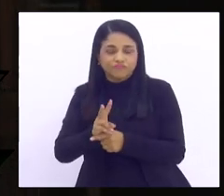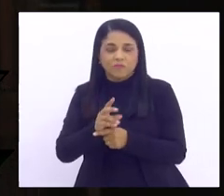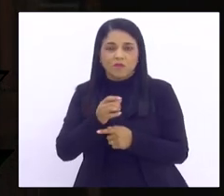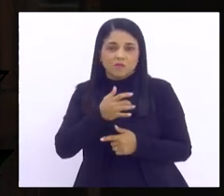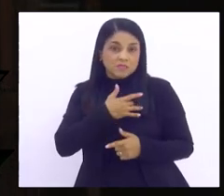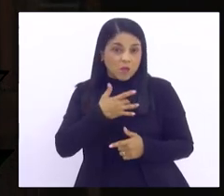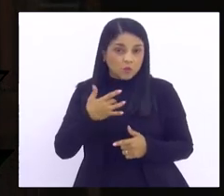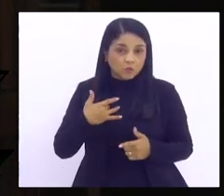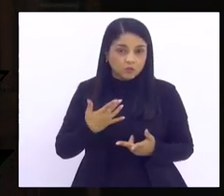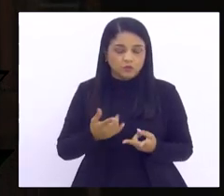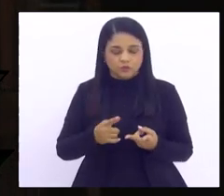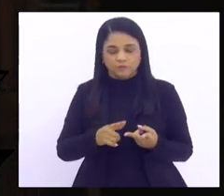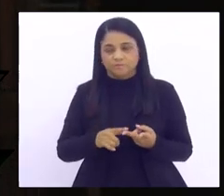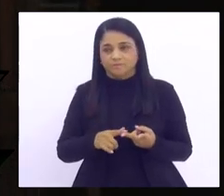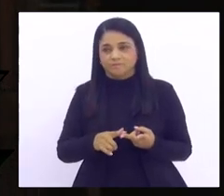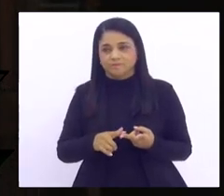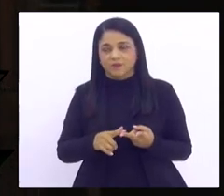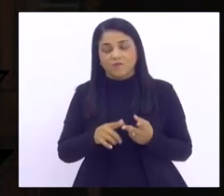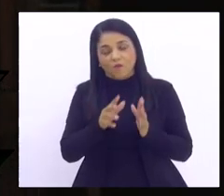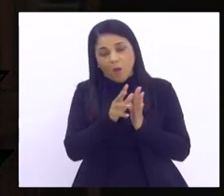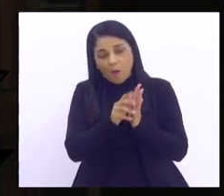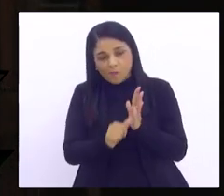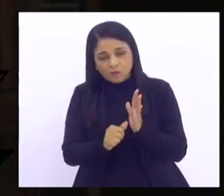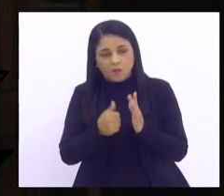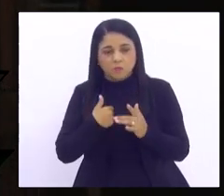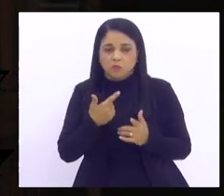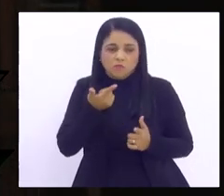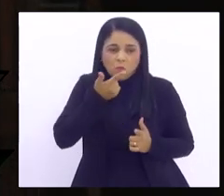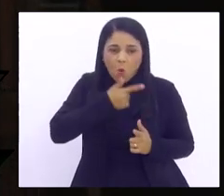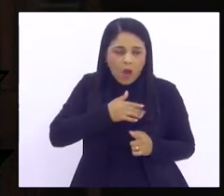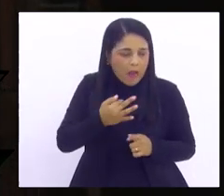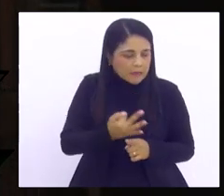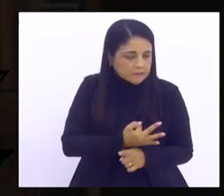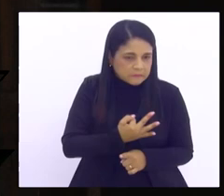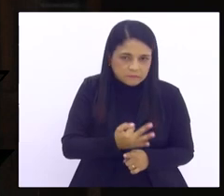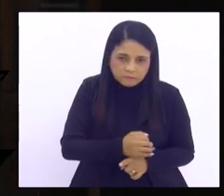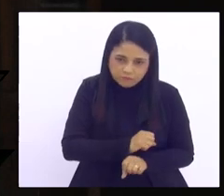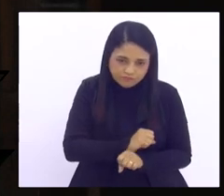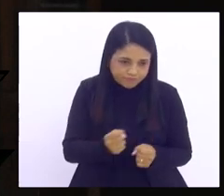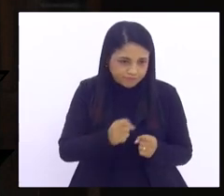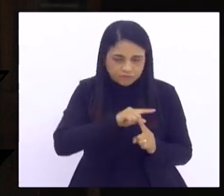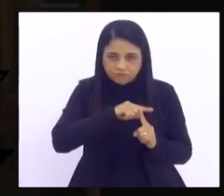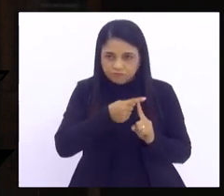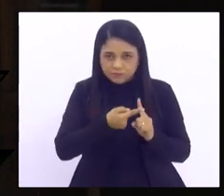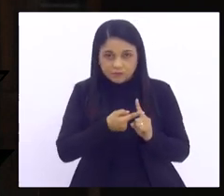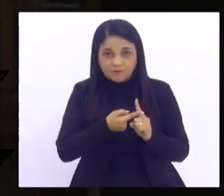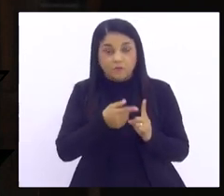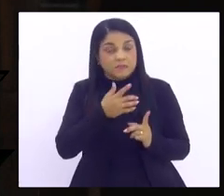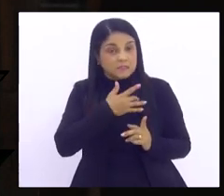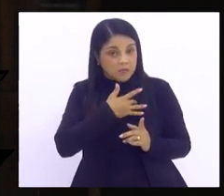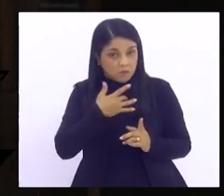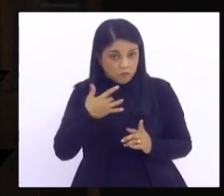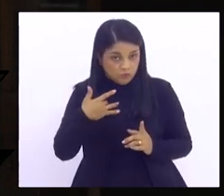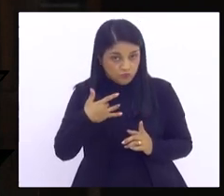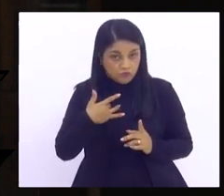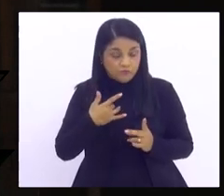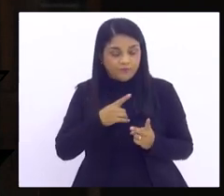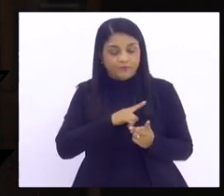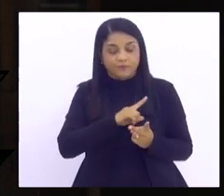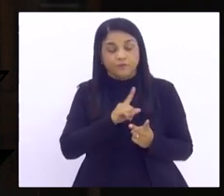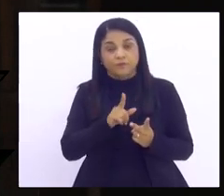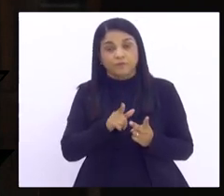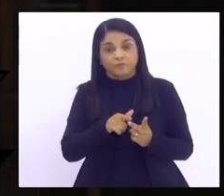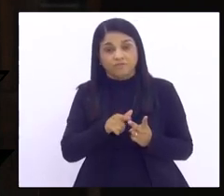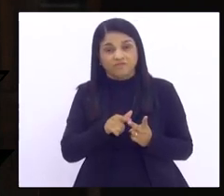saúde. Eu vou abortar porque eu não vou aguentar a gravidez. Questão da saúde. O nível de